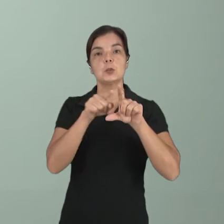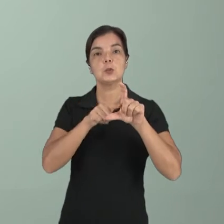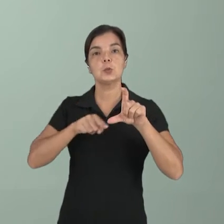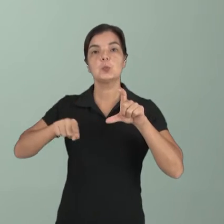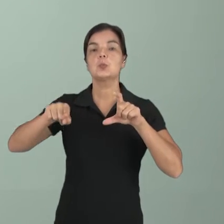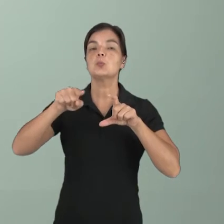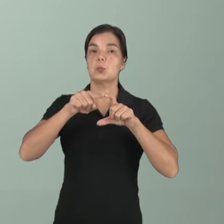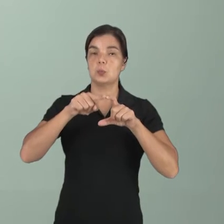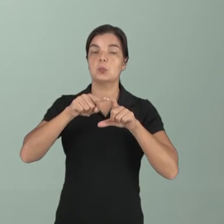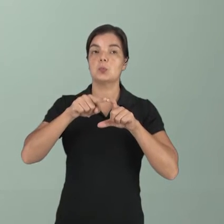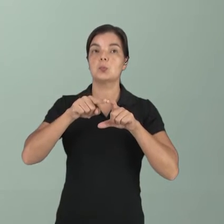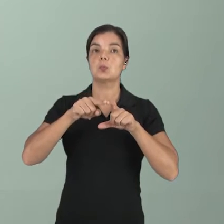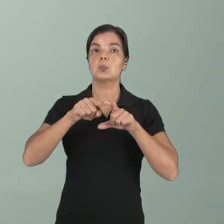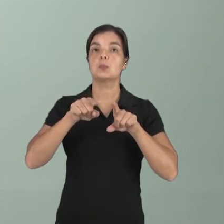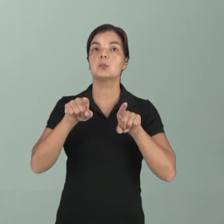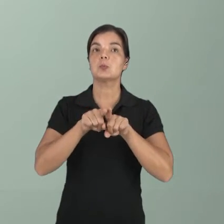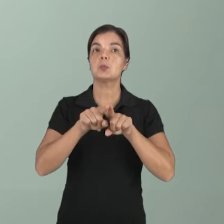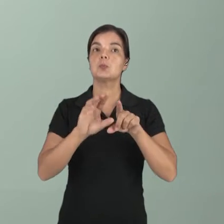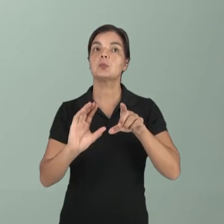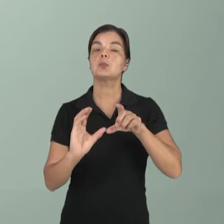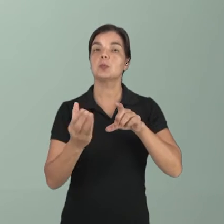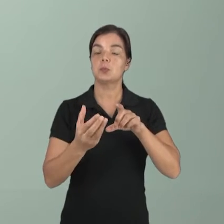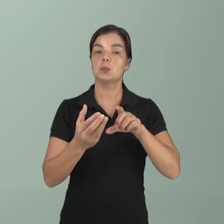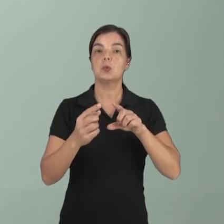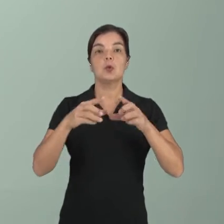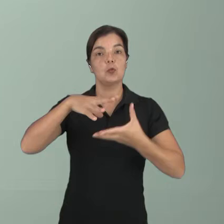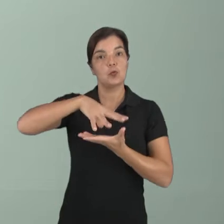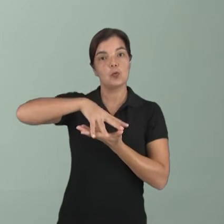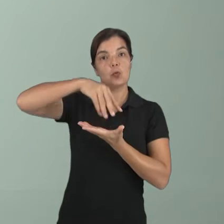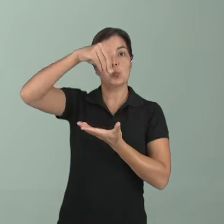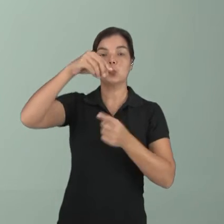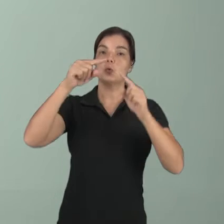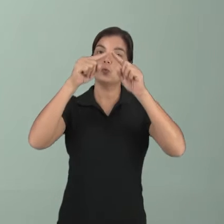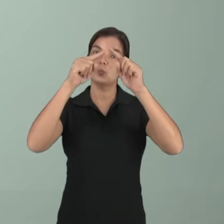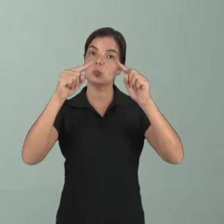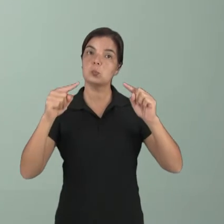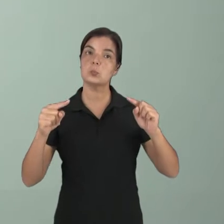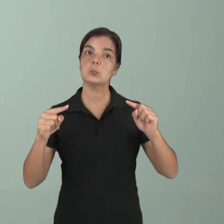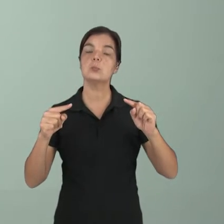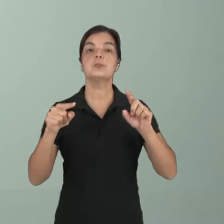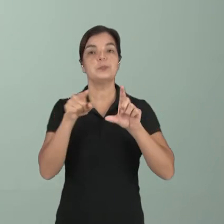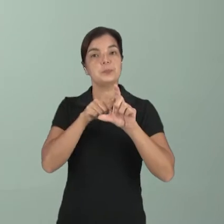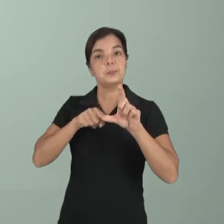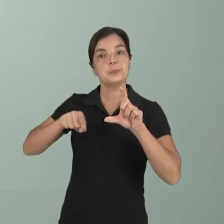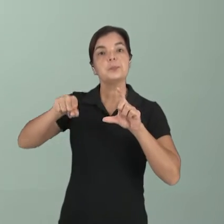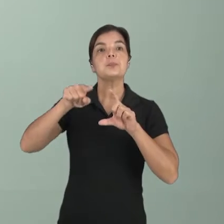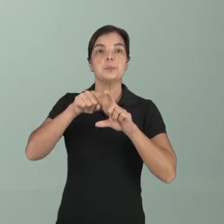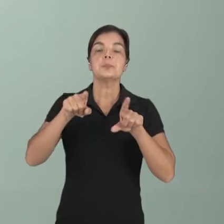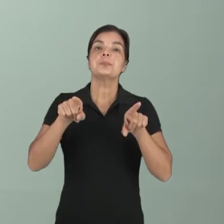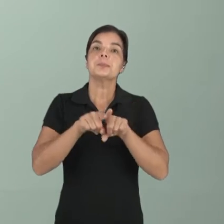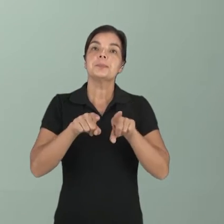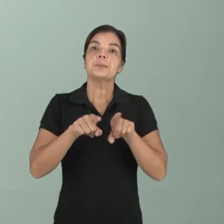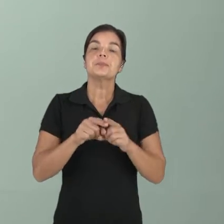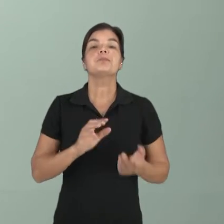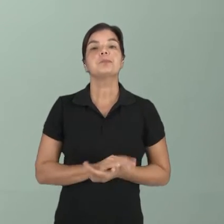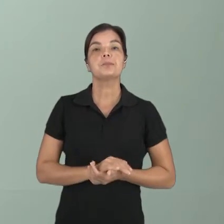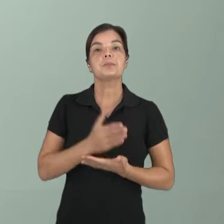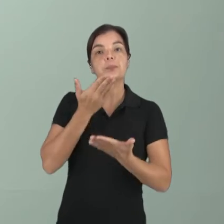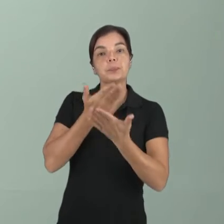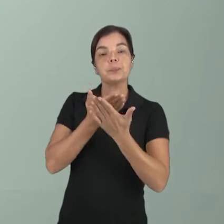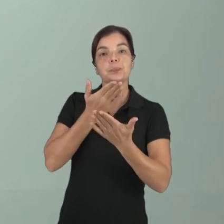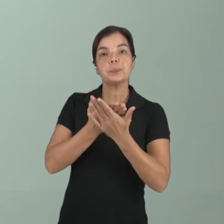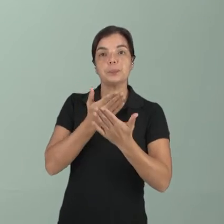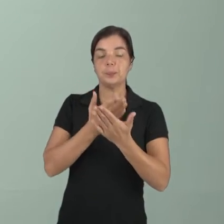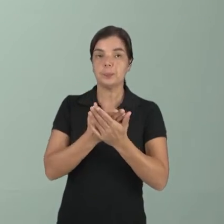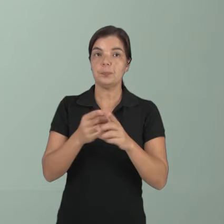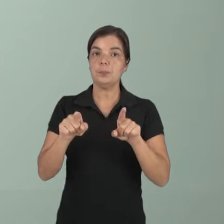da rotação de um triângulo. Então, o cone e seus demais sólidos geométricos são objetos de estudo da